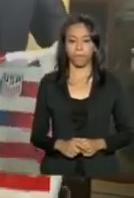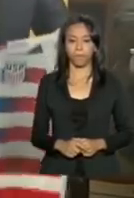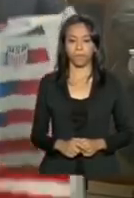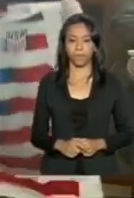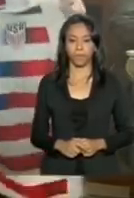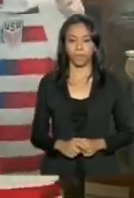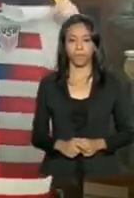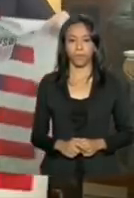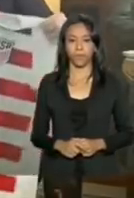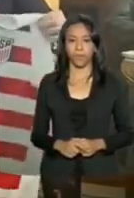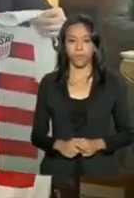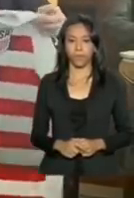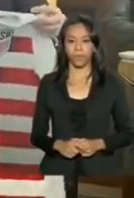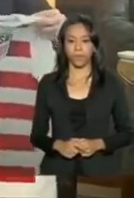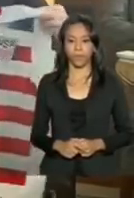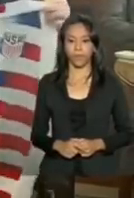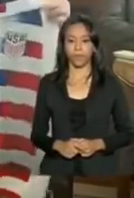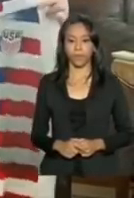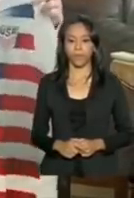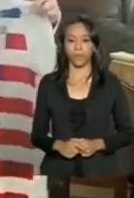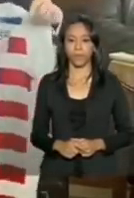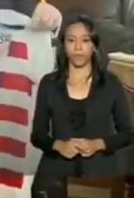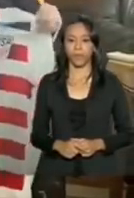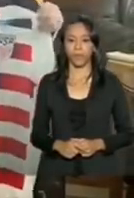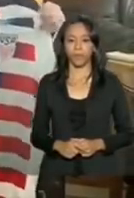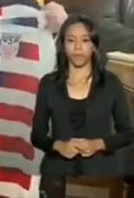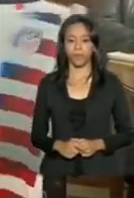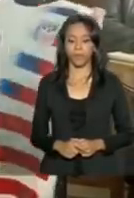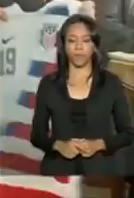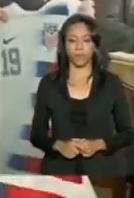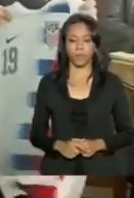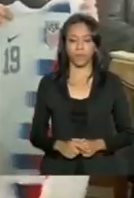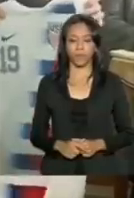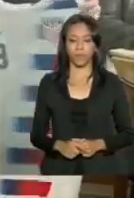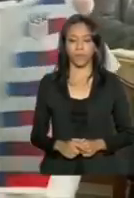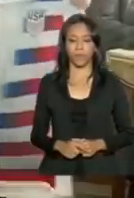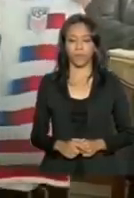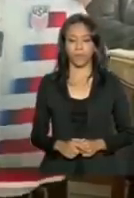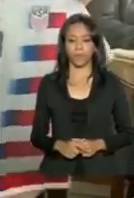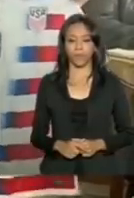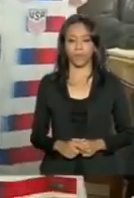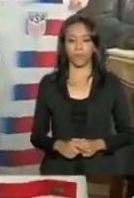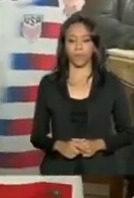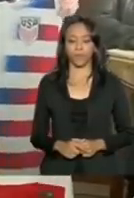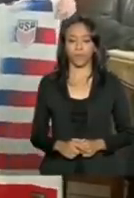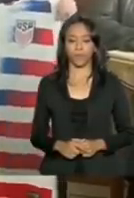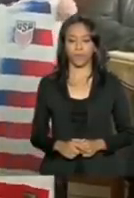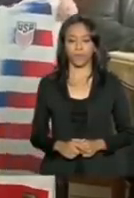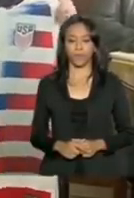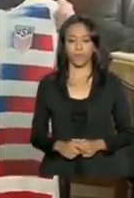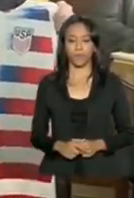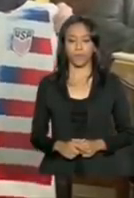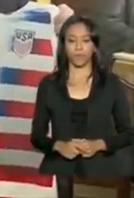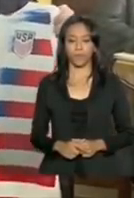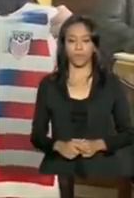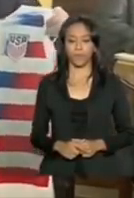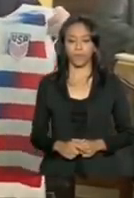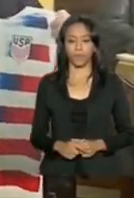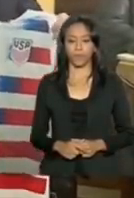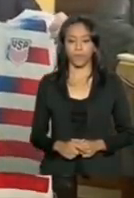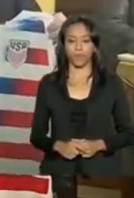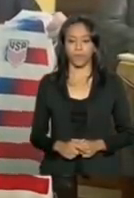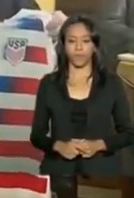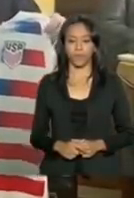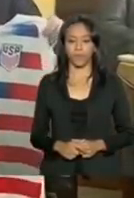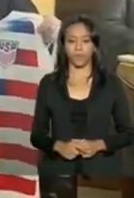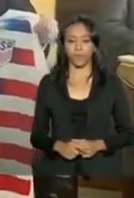one also. But you know all about Brazil being great soccer power. They have great players. I can